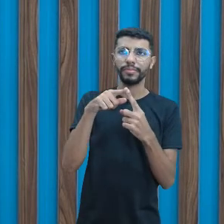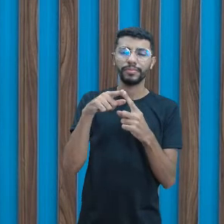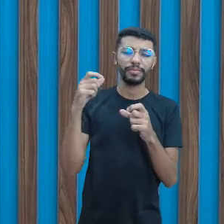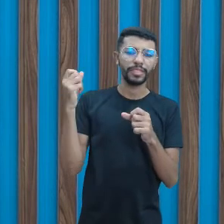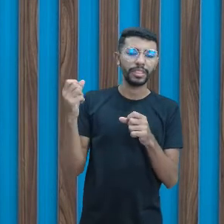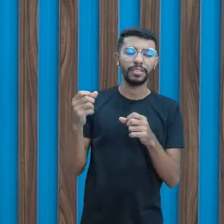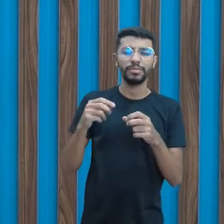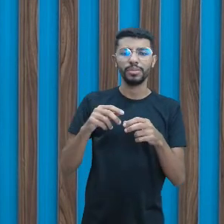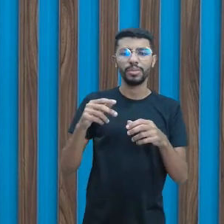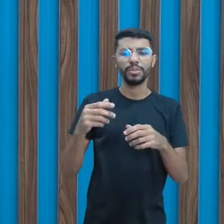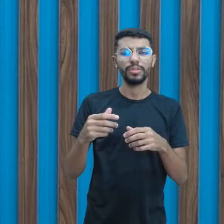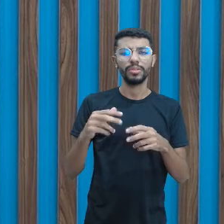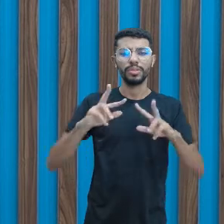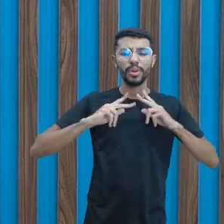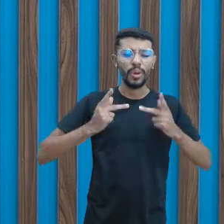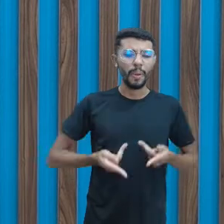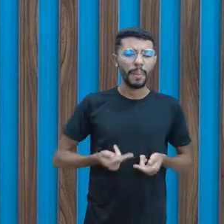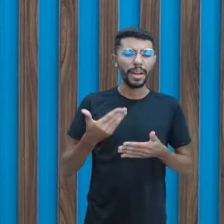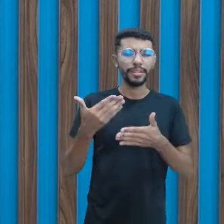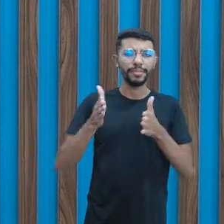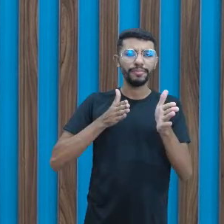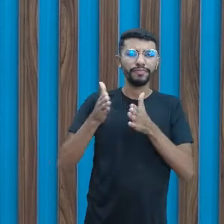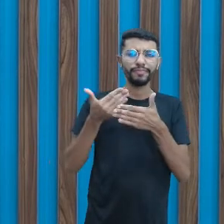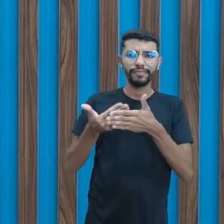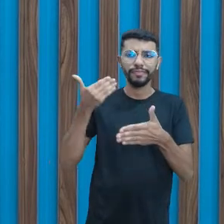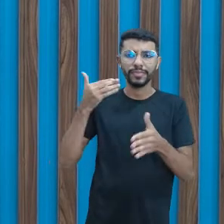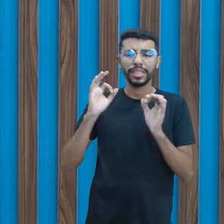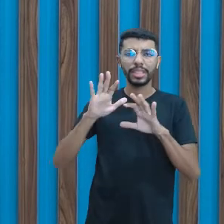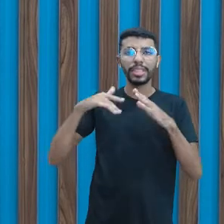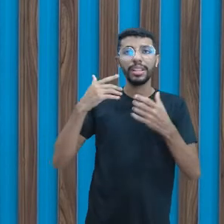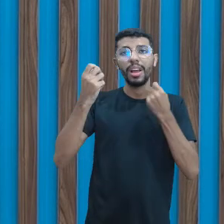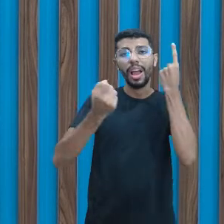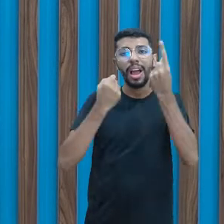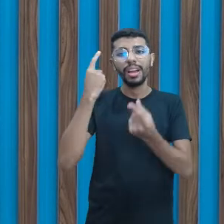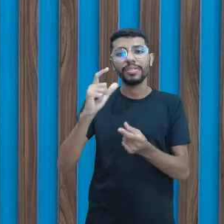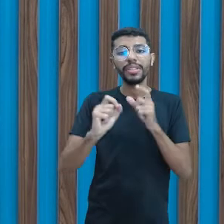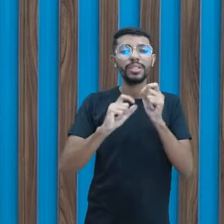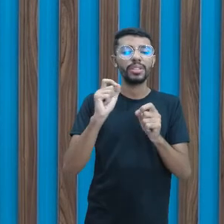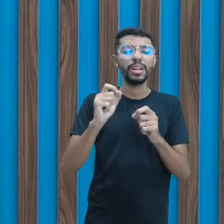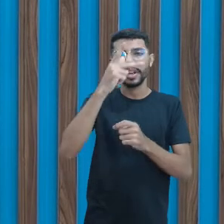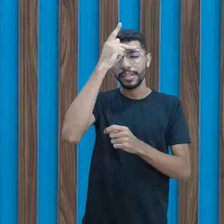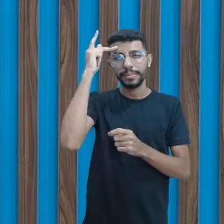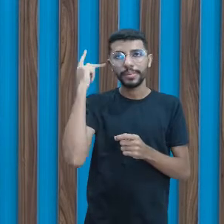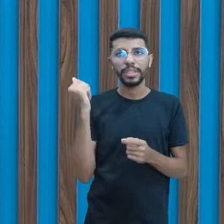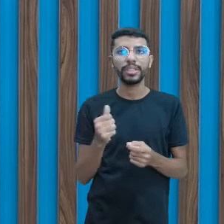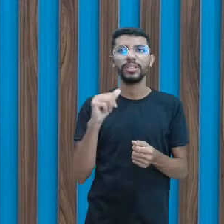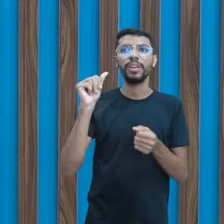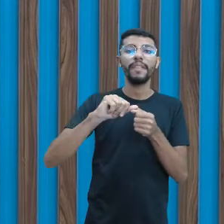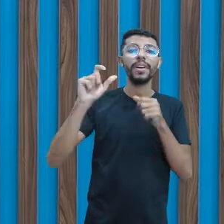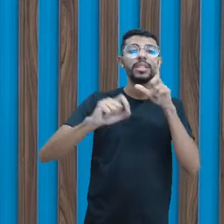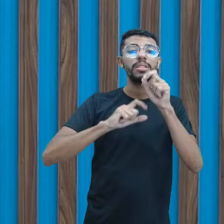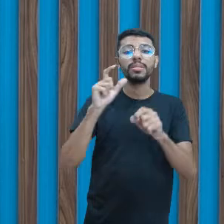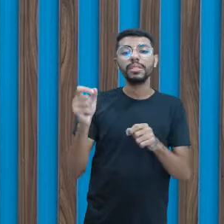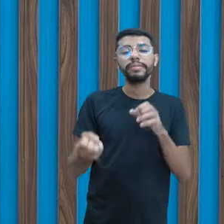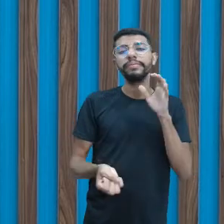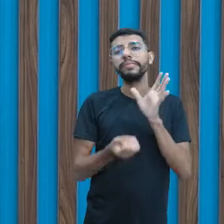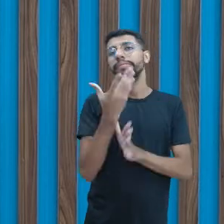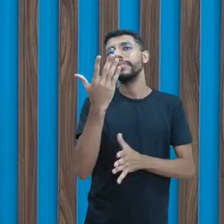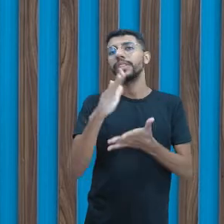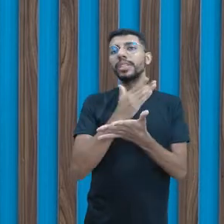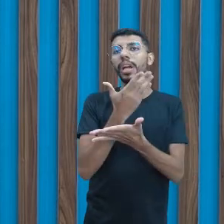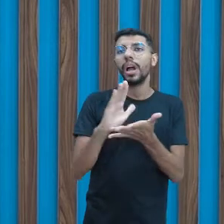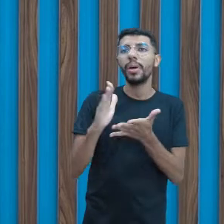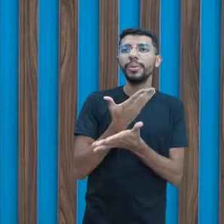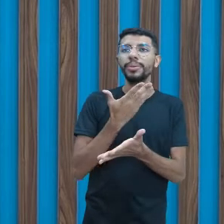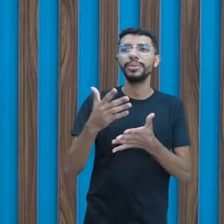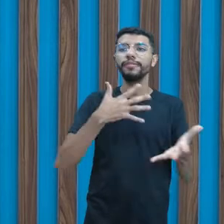do seu tempo, né? Então, muitas vezes, esses personagens, eles terminam produzindo